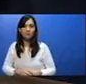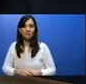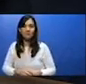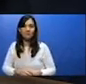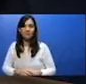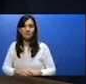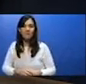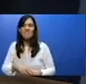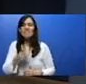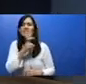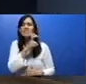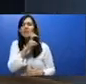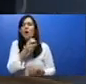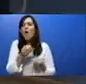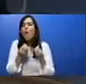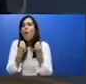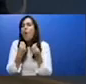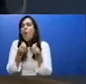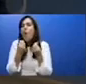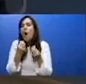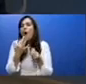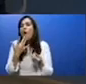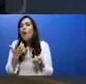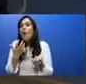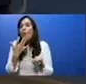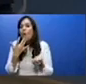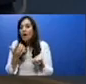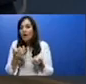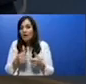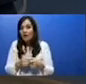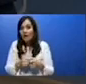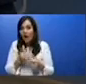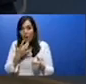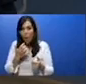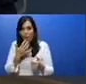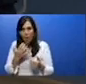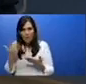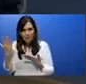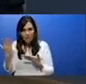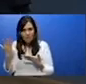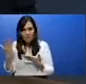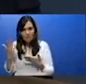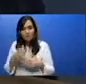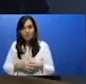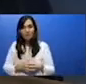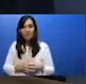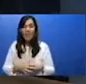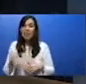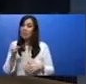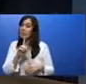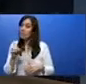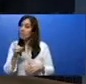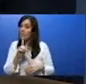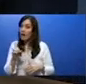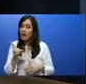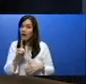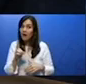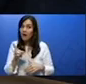5. Como são as cores do quadro? É um quadro colorido da Mona Lisa? Não,